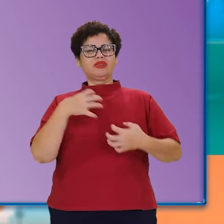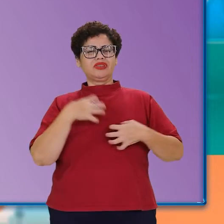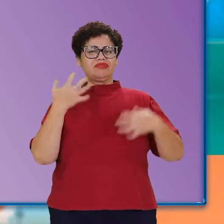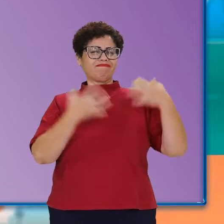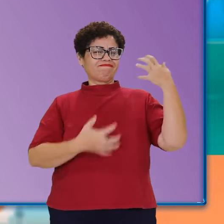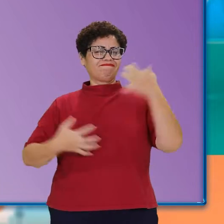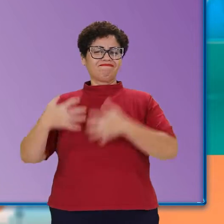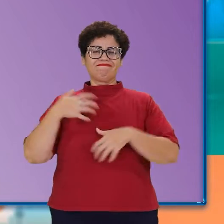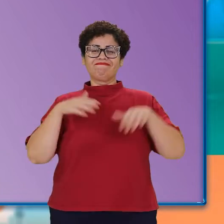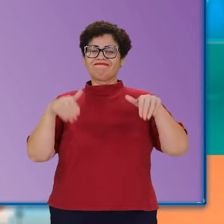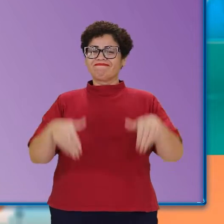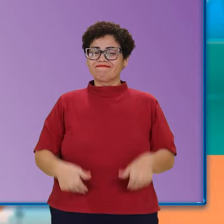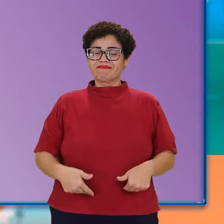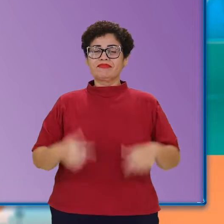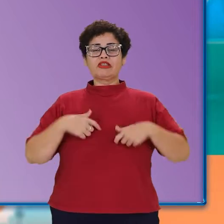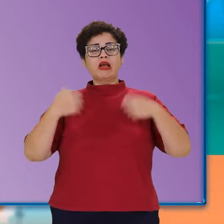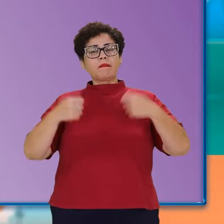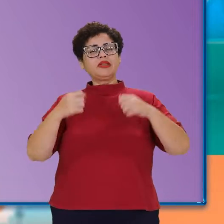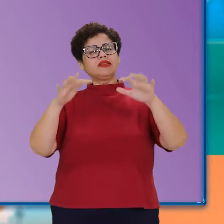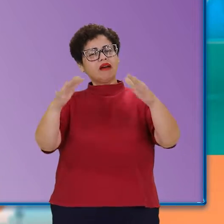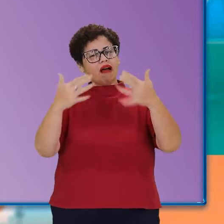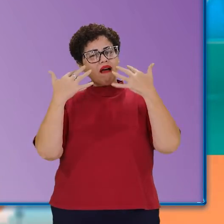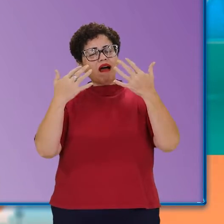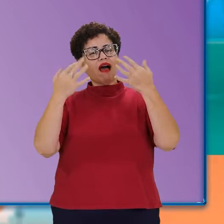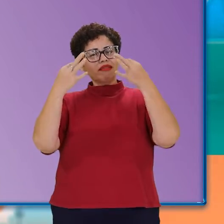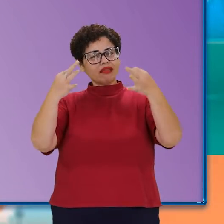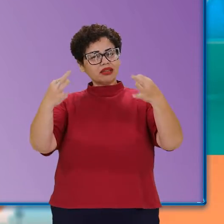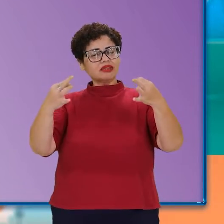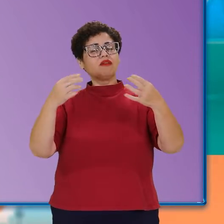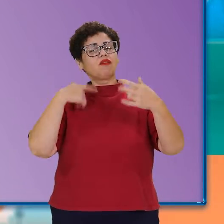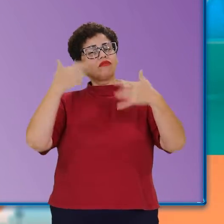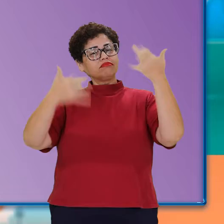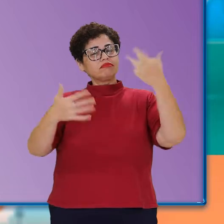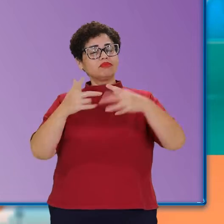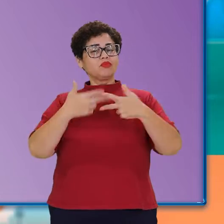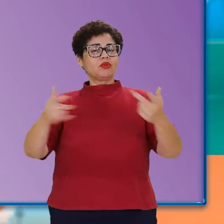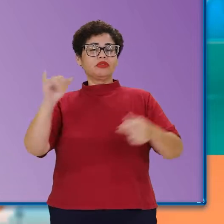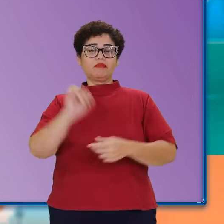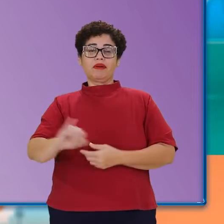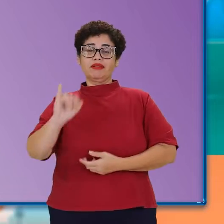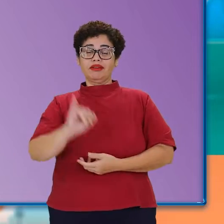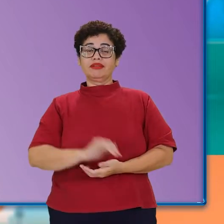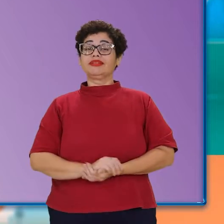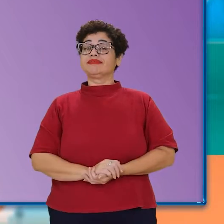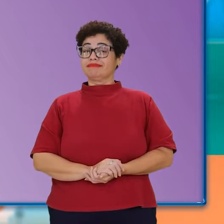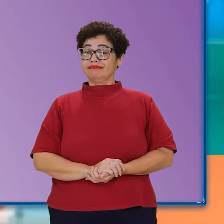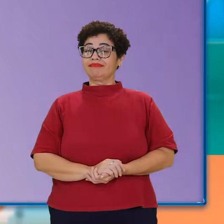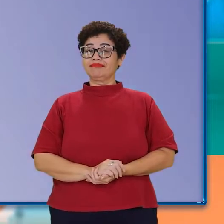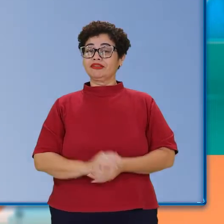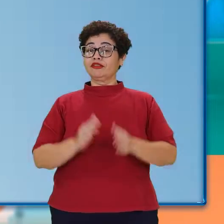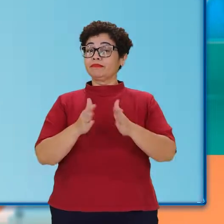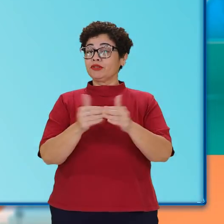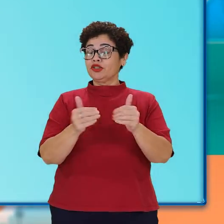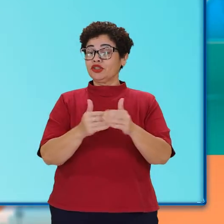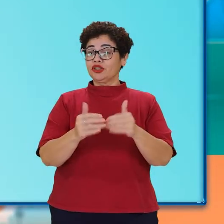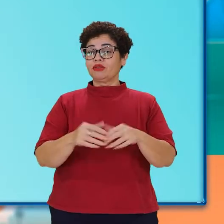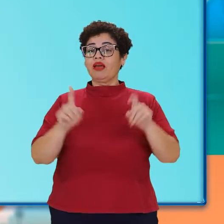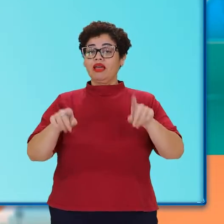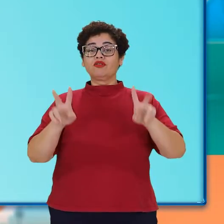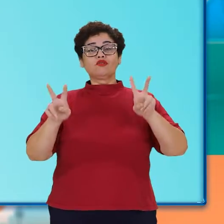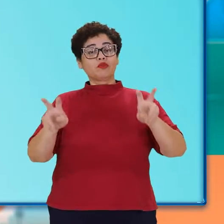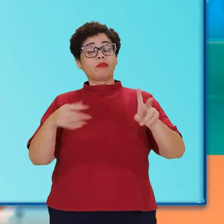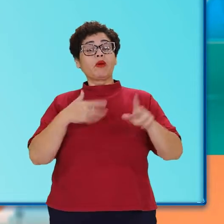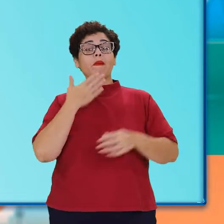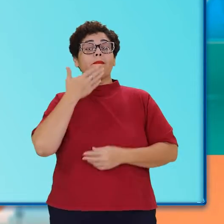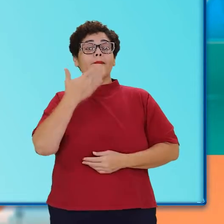exemplo, eu me senti frustrado porque preciso de mais atenção quando falo de algo importante.